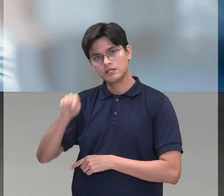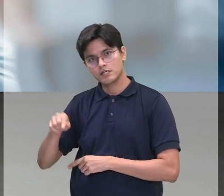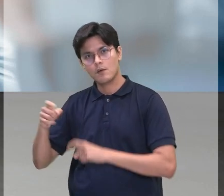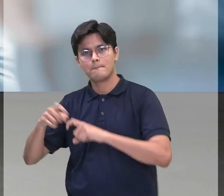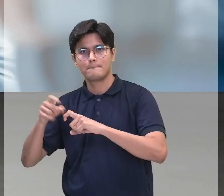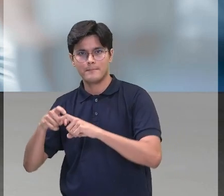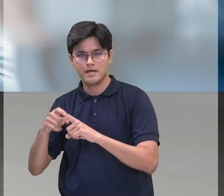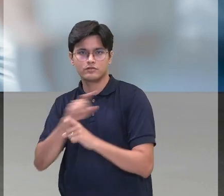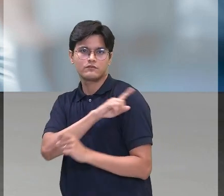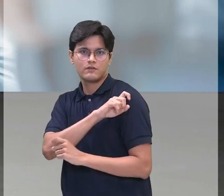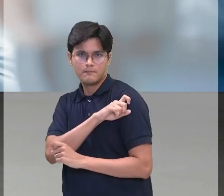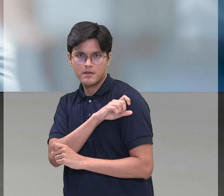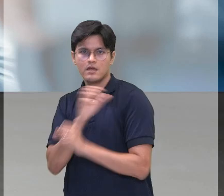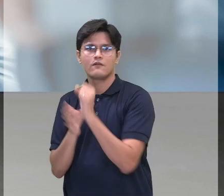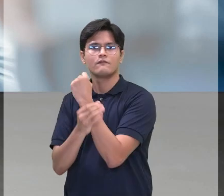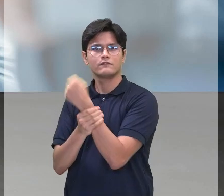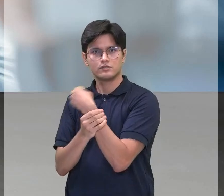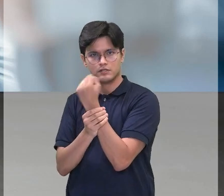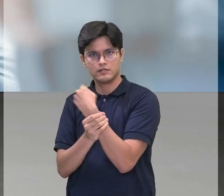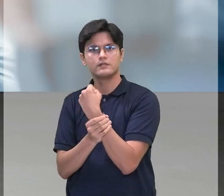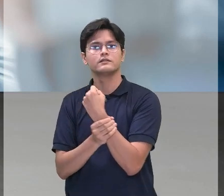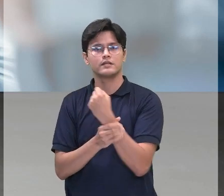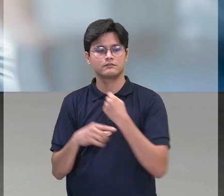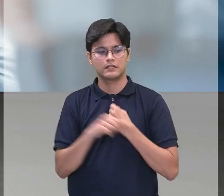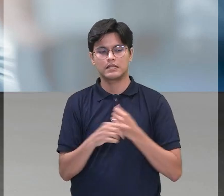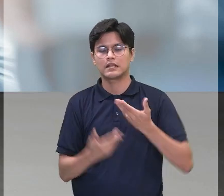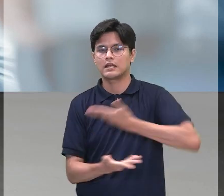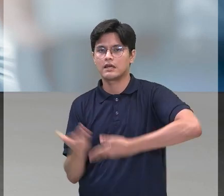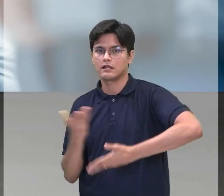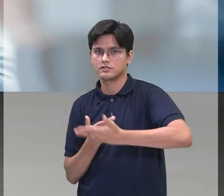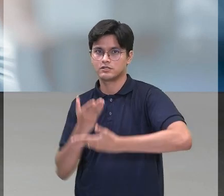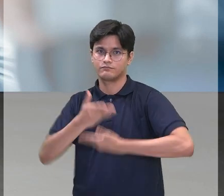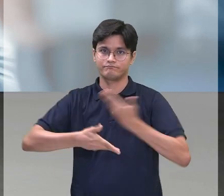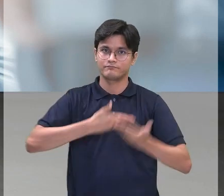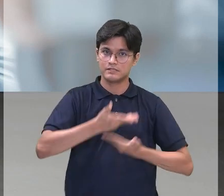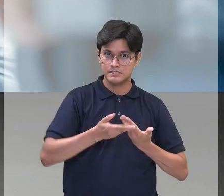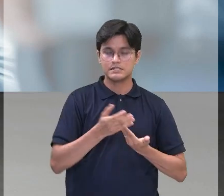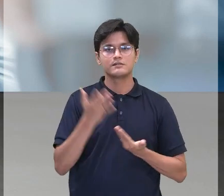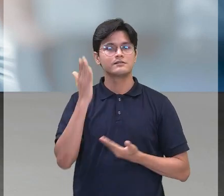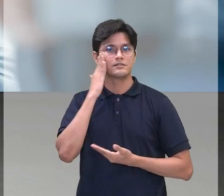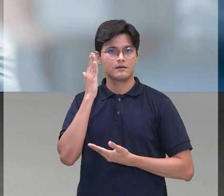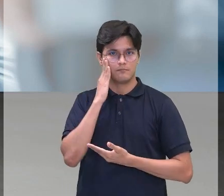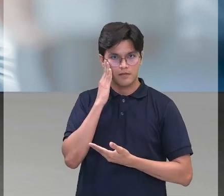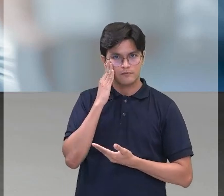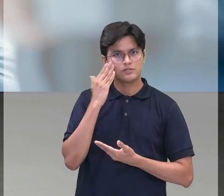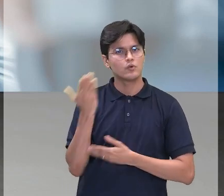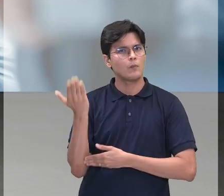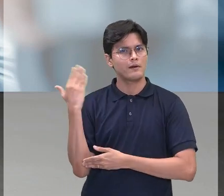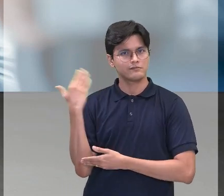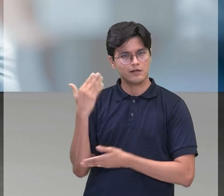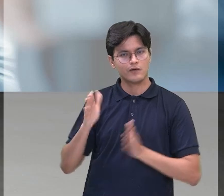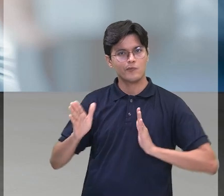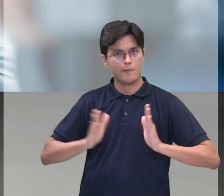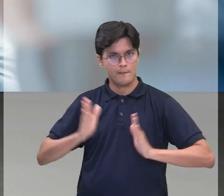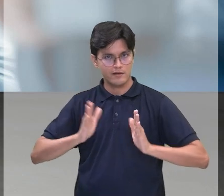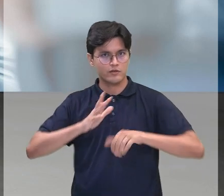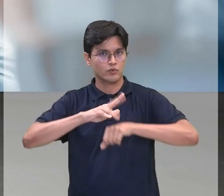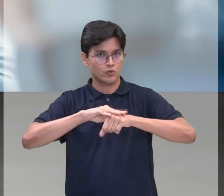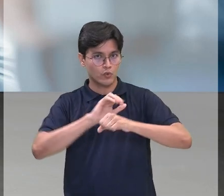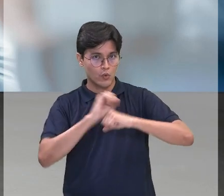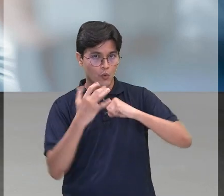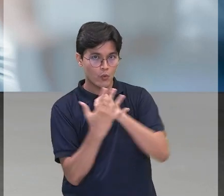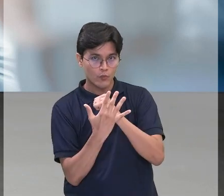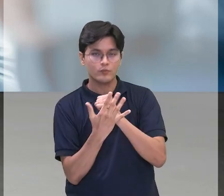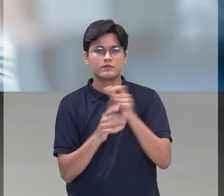fisioterapeuta. Né? A gente sabe que no caso da Covid, os pulmões, né, ficaram bastante debilitados, né? Então, a fisioterapia ali foi bem